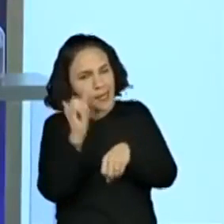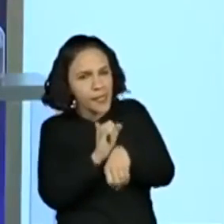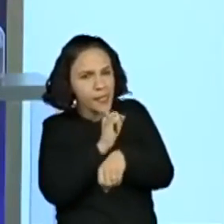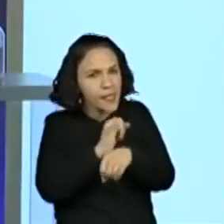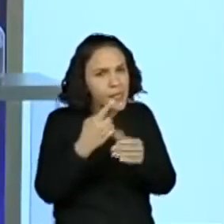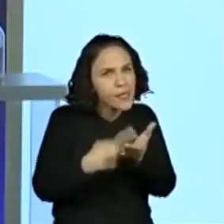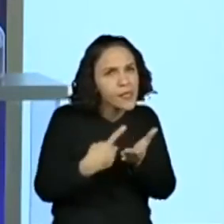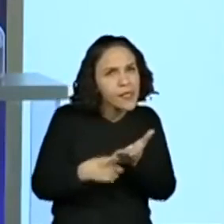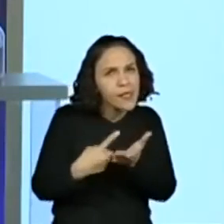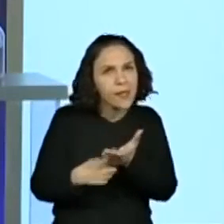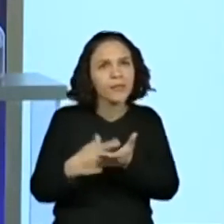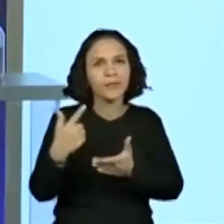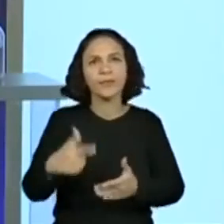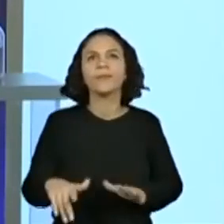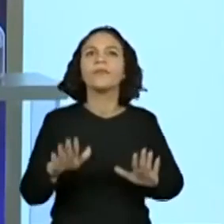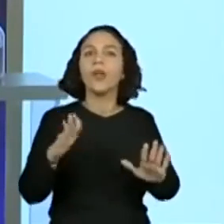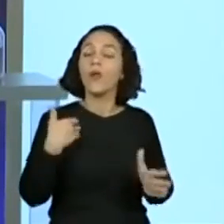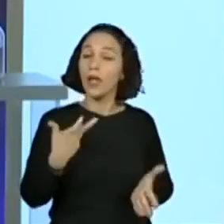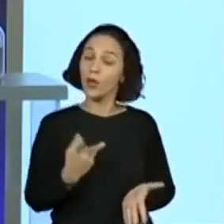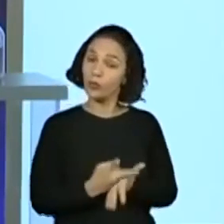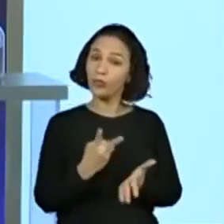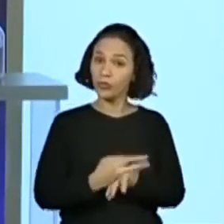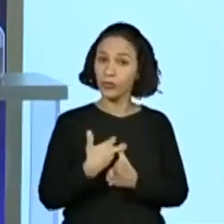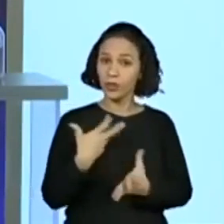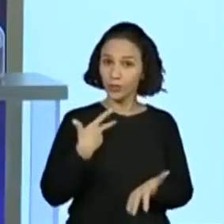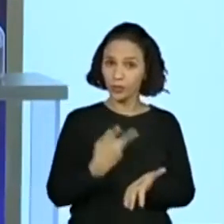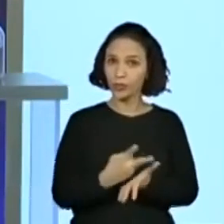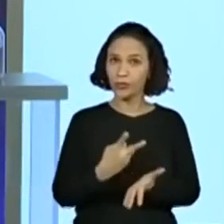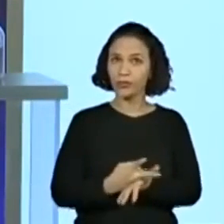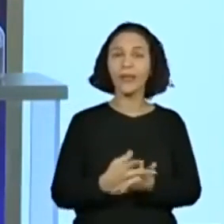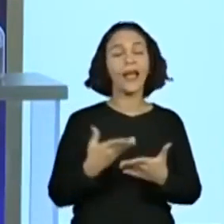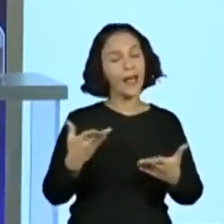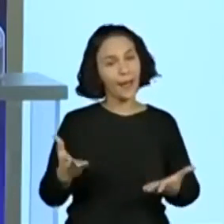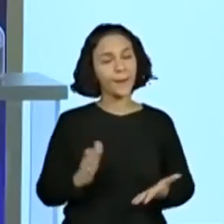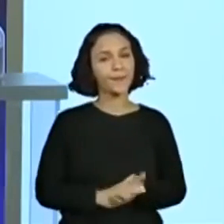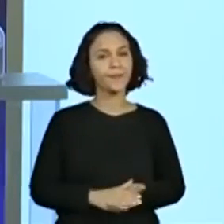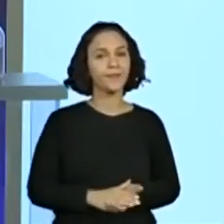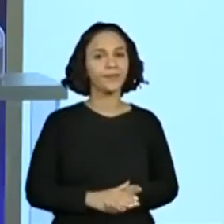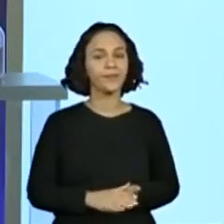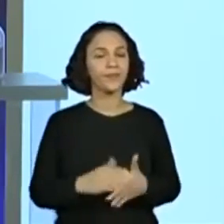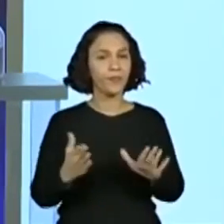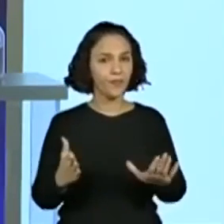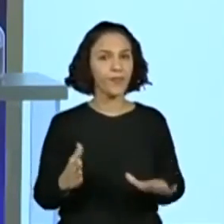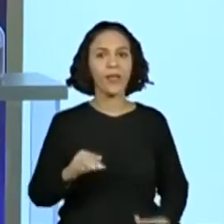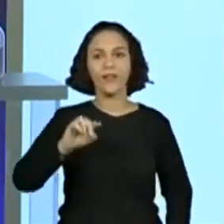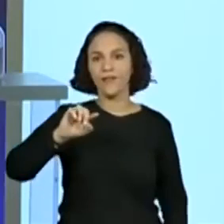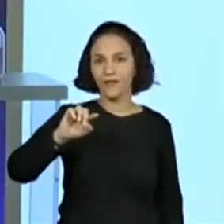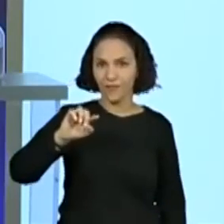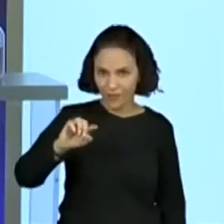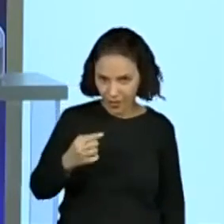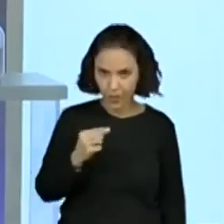quero continuar. Aí vamos colocar você quer uma continuar? Vírgula. É, nessa mesma. Então vamos lá. Desta vez.